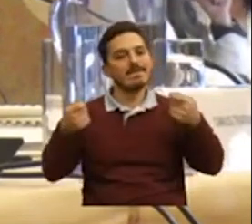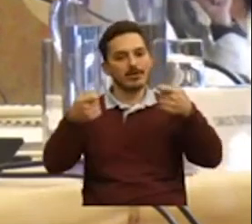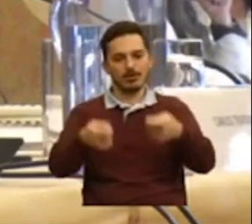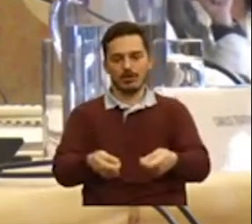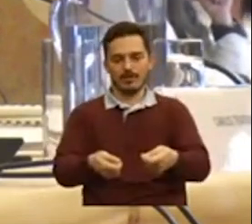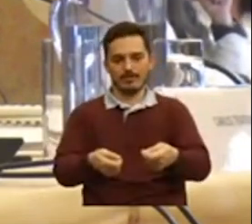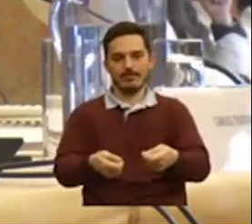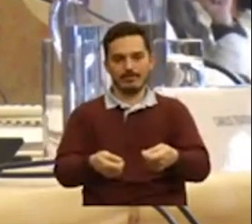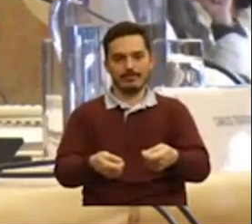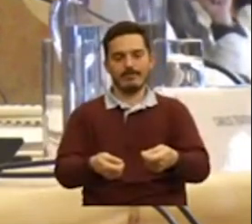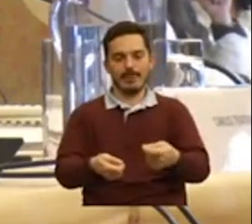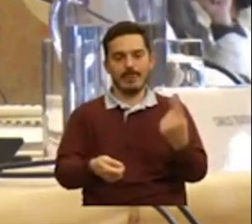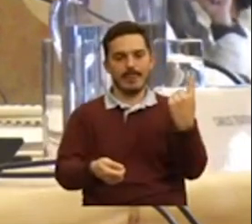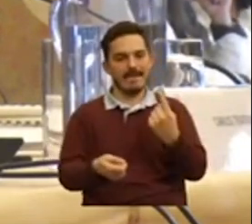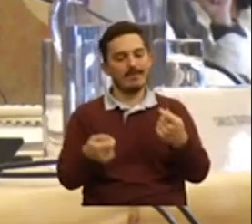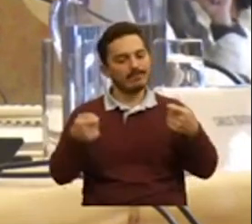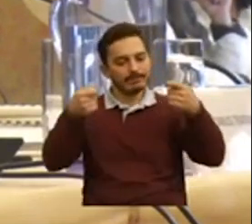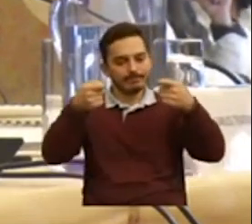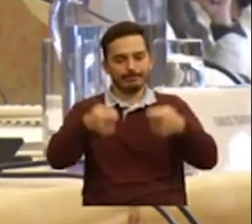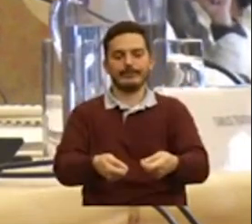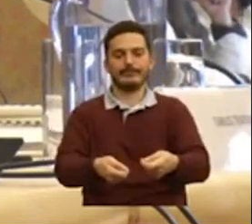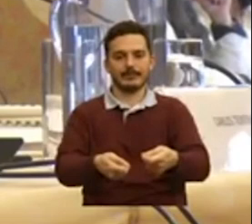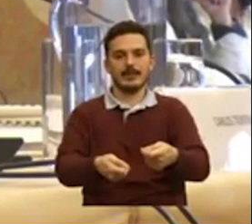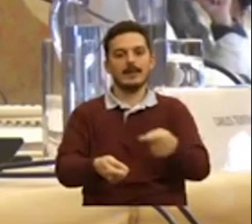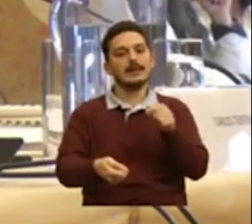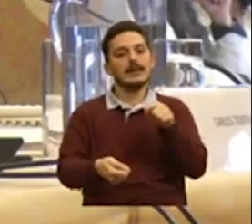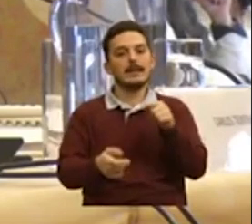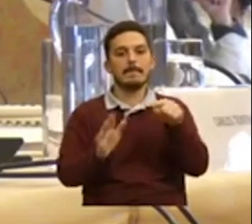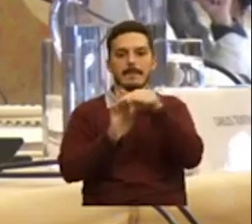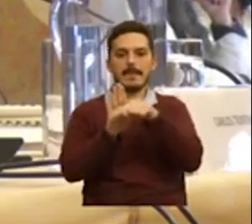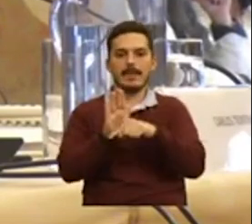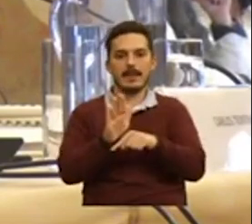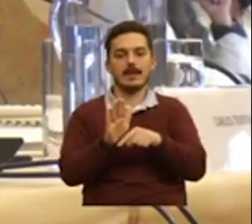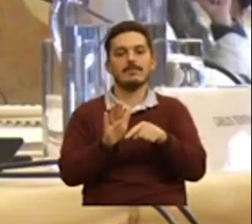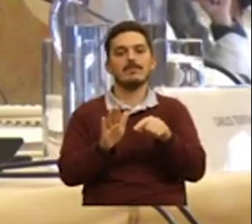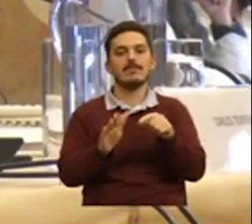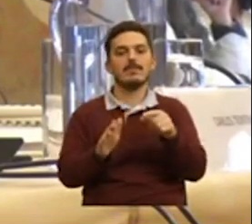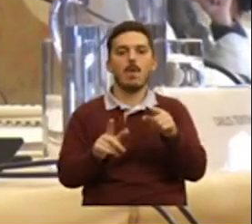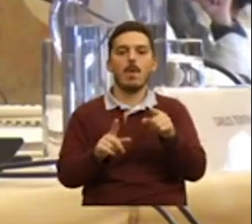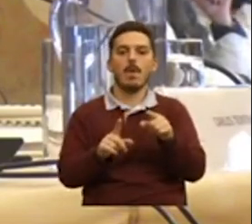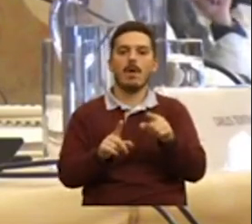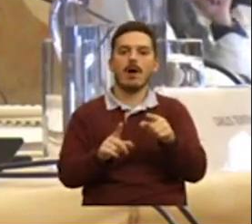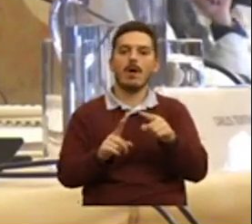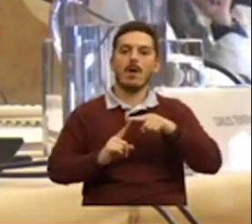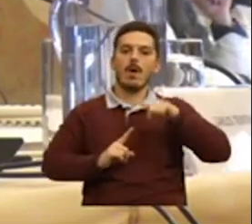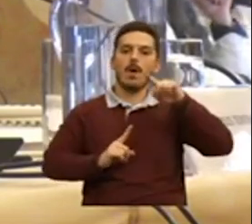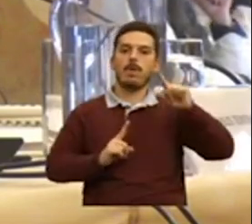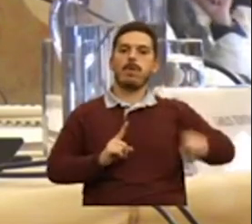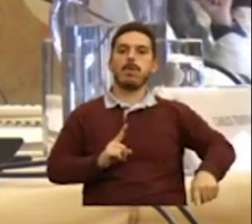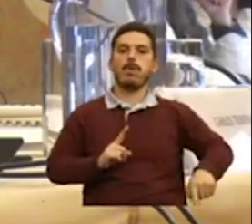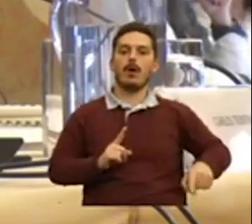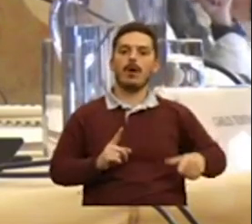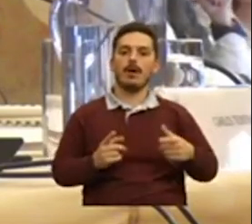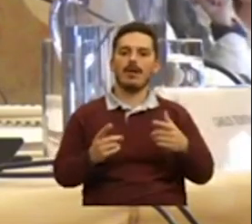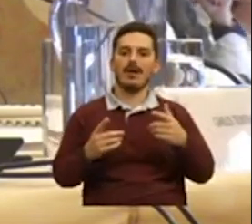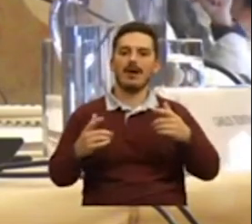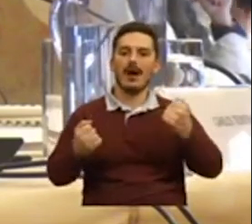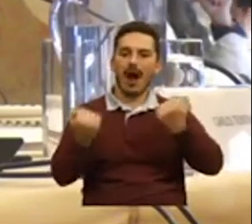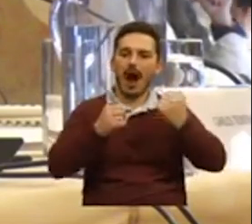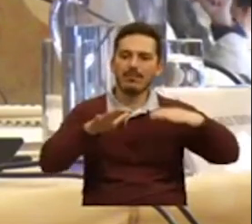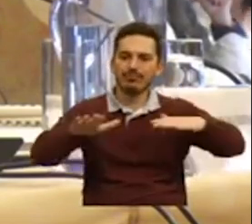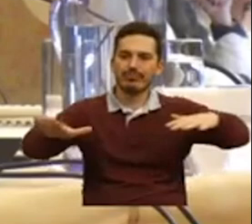se invista vigorosamente naquilo que são as medidas de alívio da intensidade do trânsito em